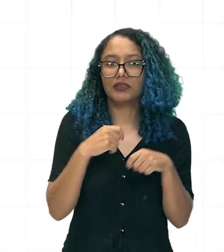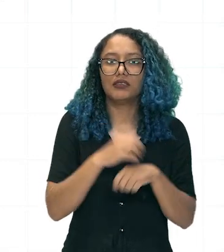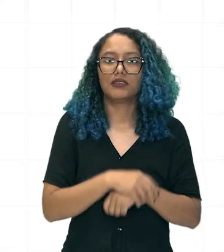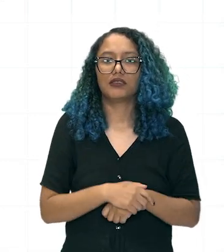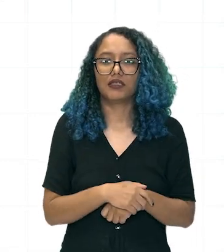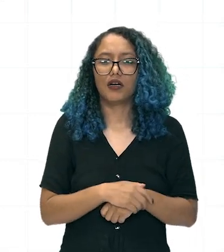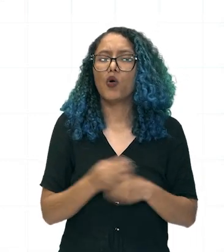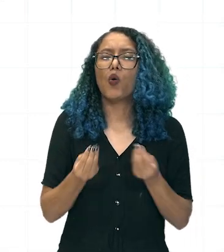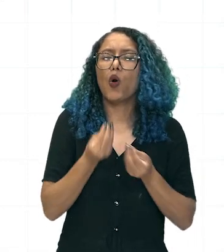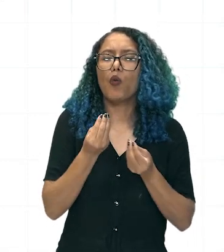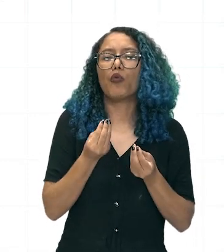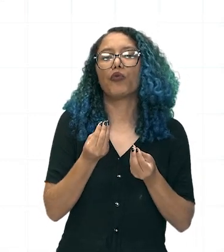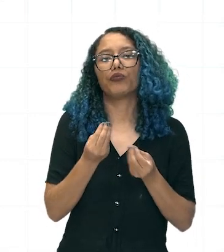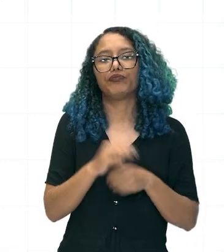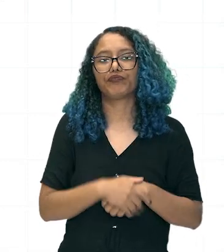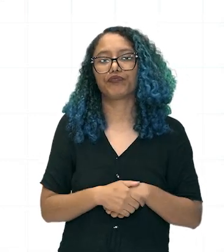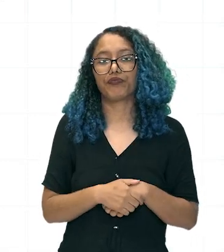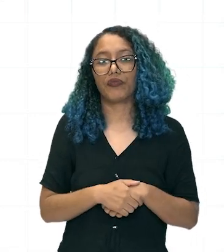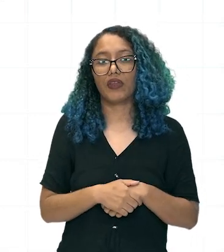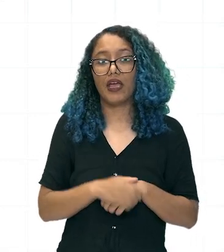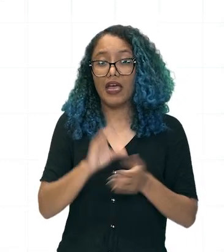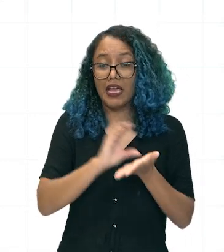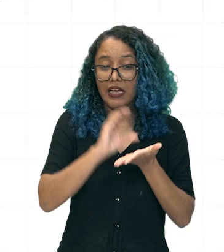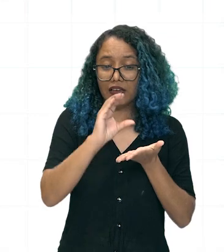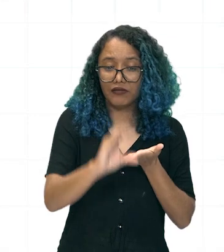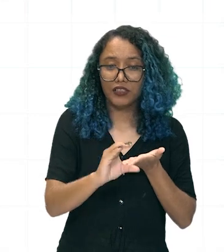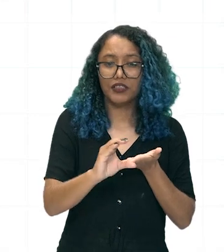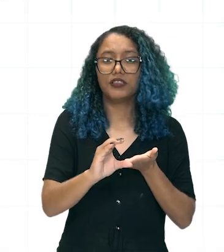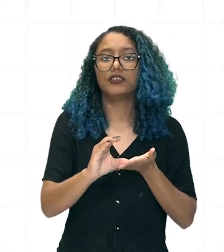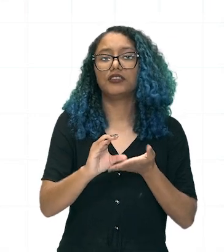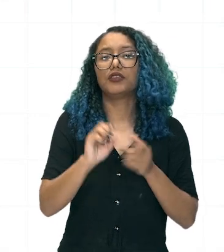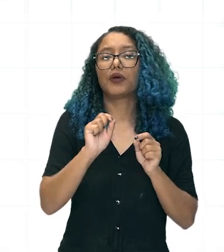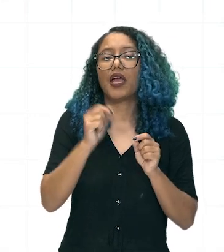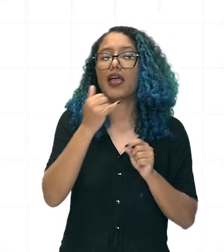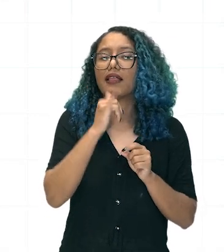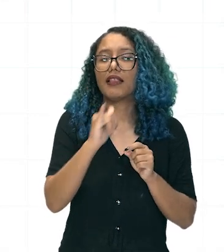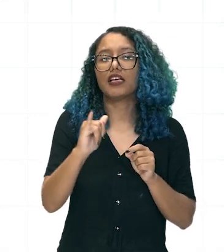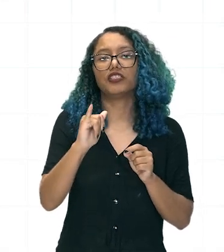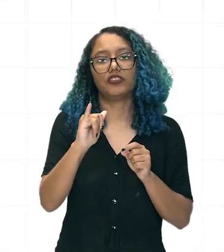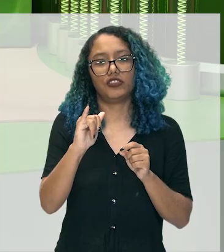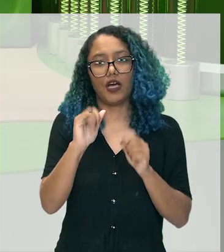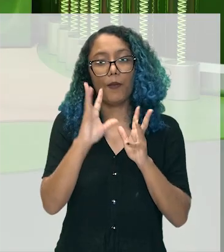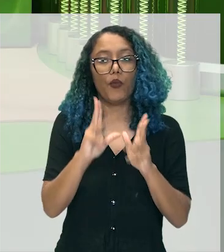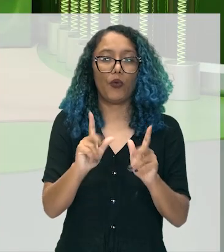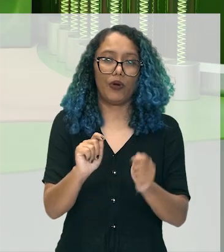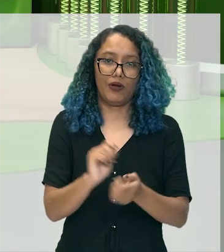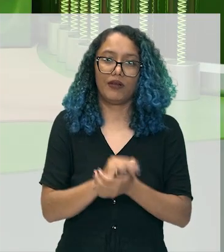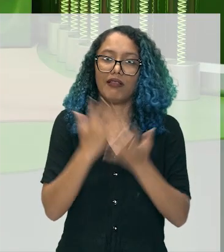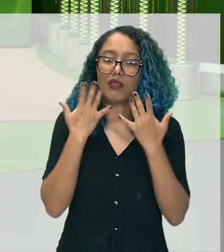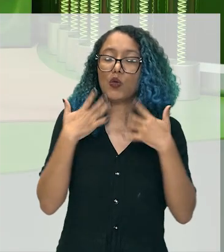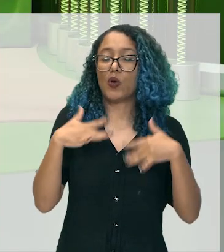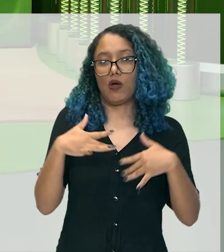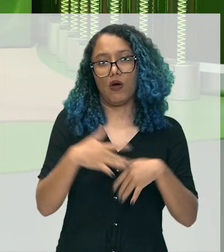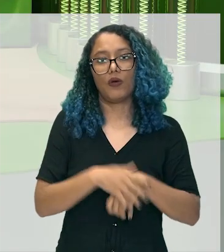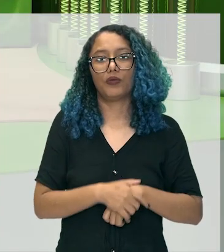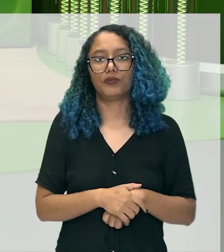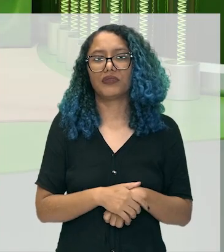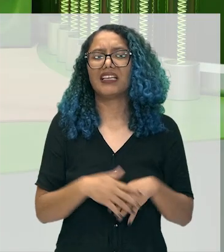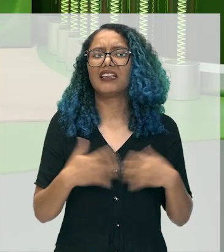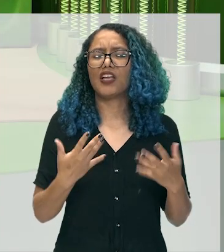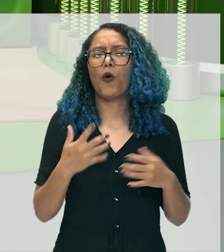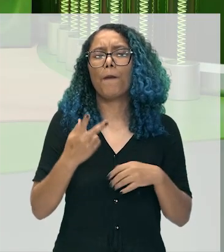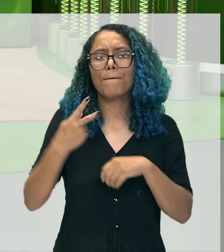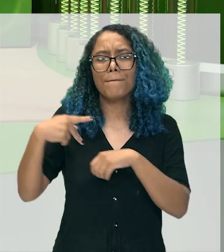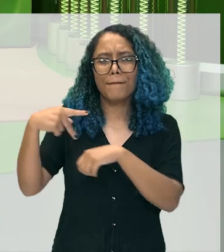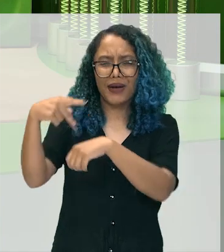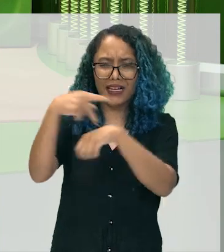de investimentos em energia limpa. Então, várias regiões, vários